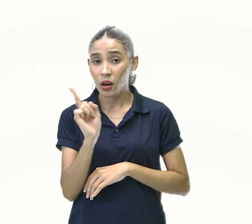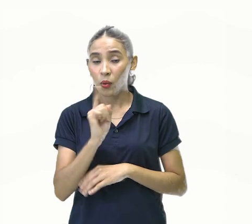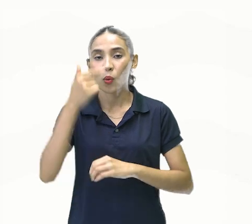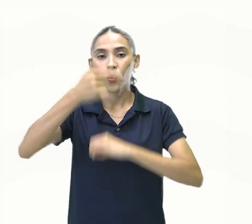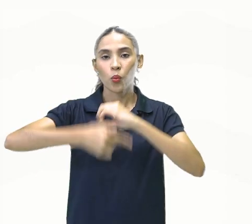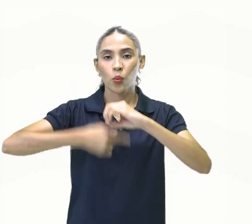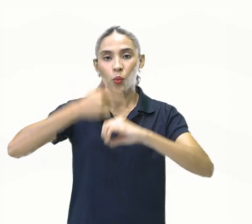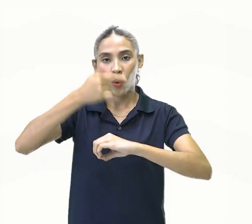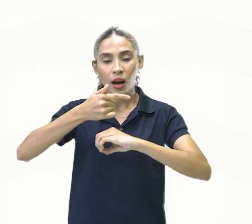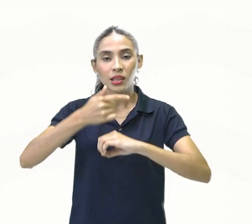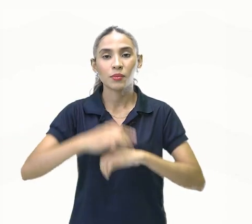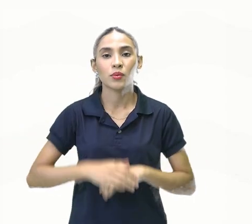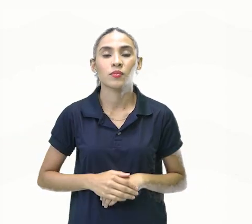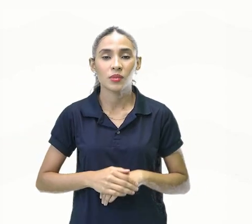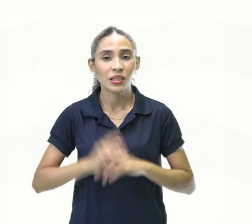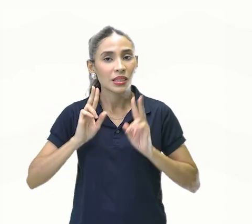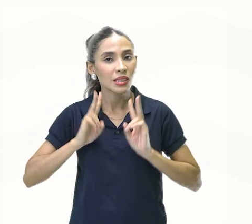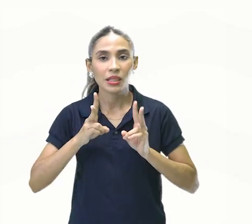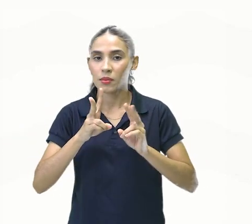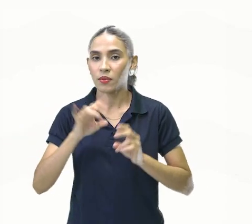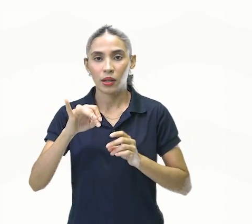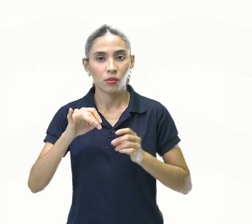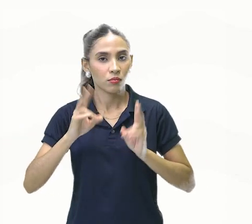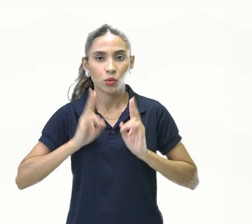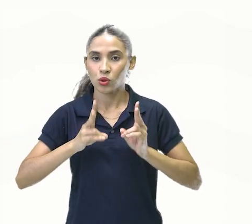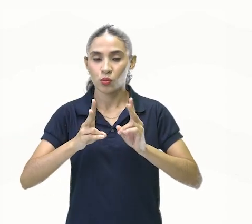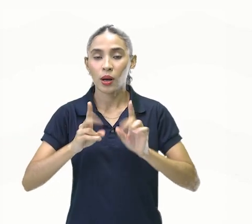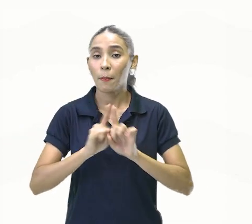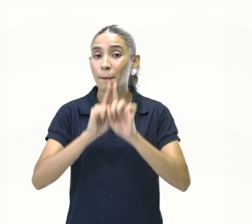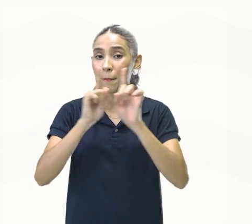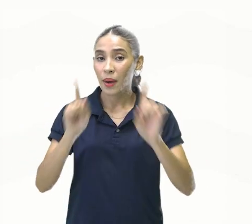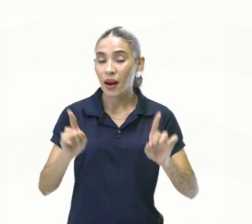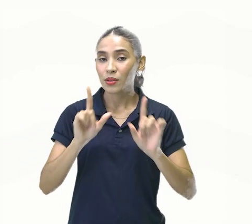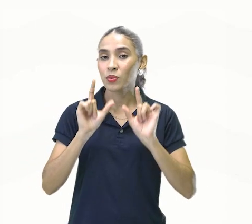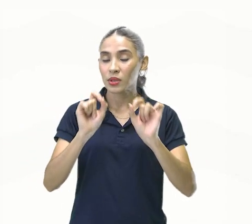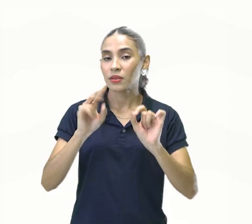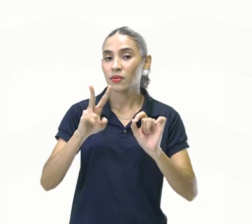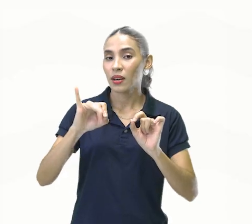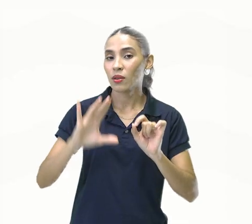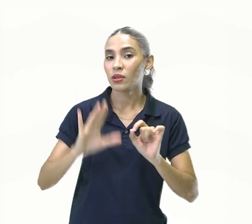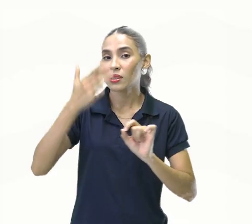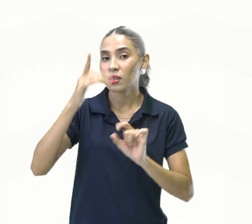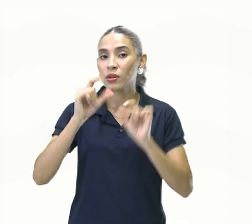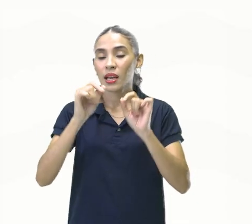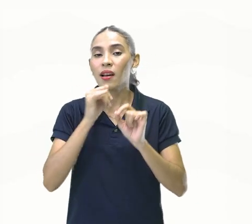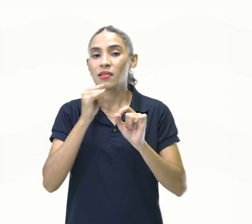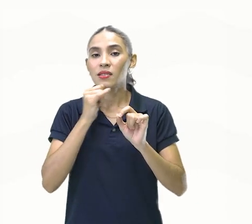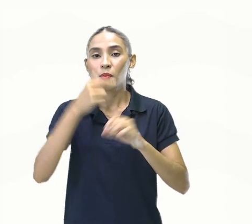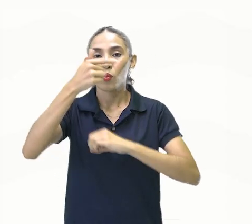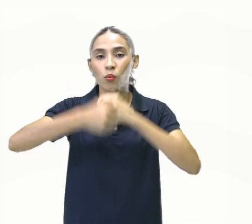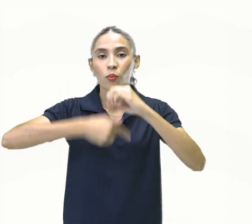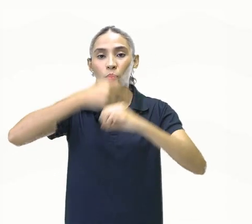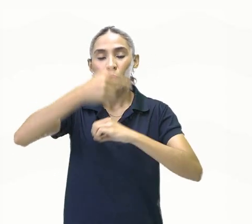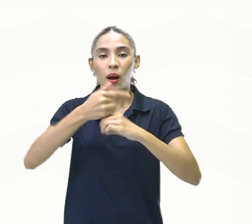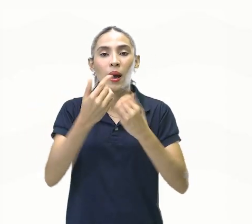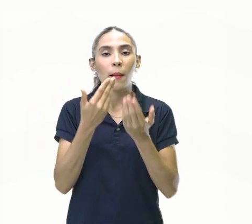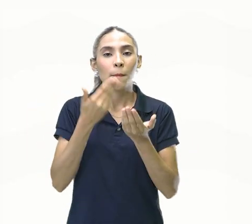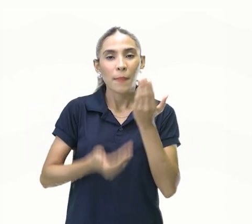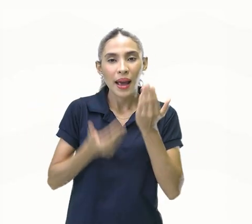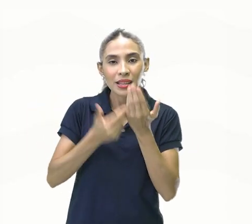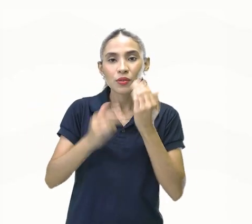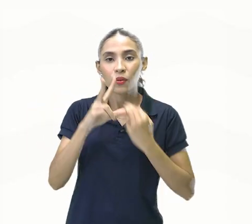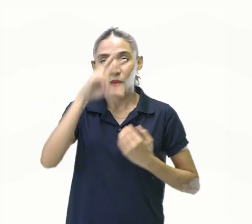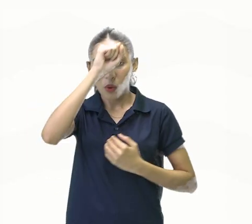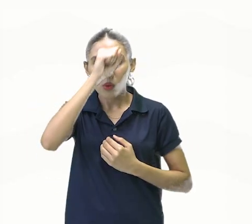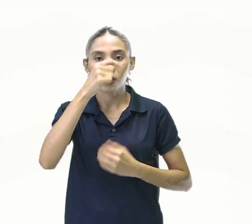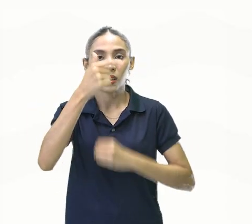o átomo não deixa de existir. Na verdade, o que ocorre aí é o decaimento natural que